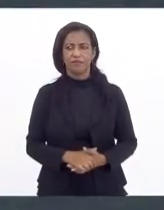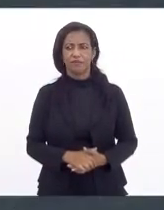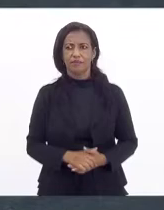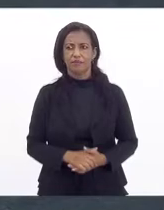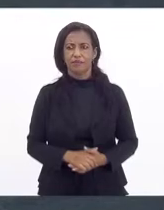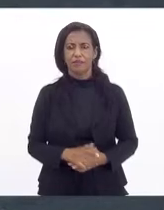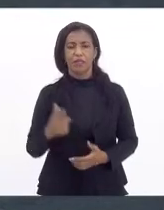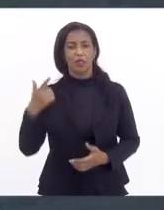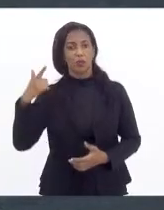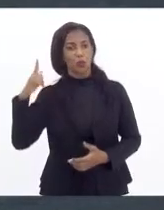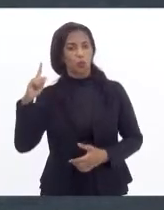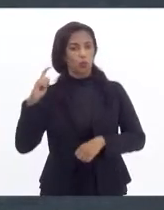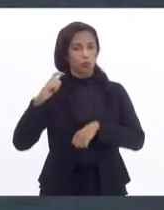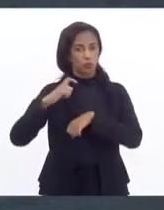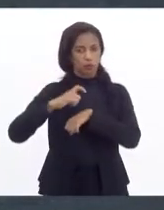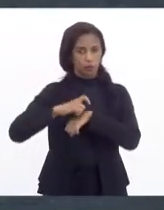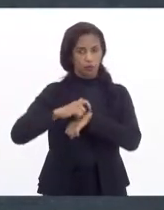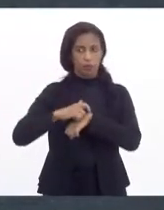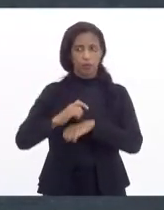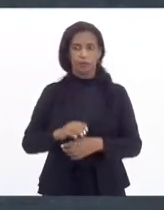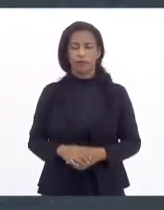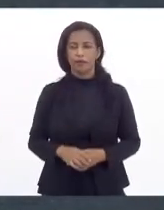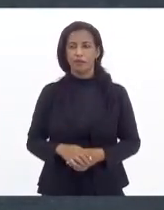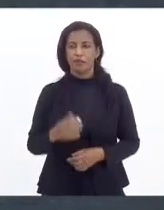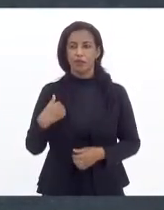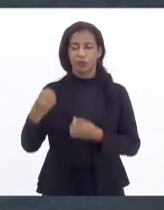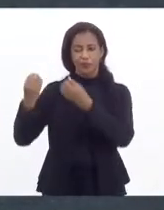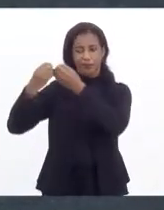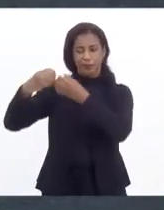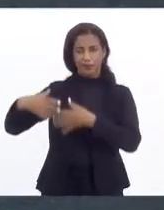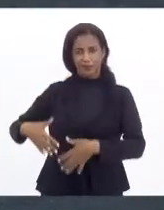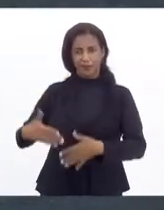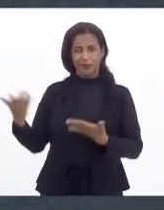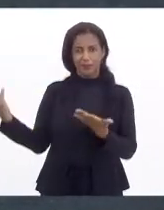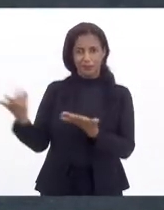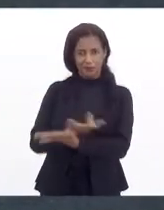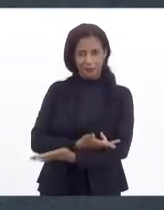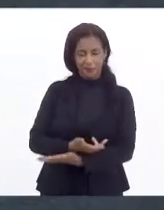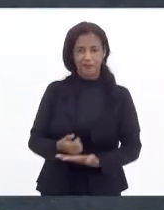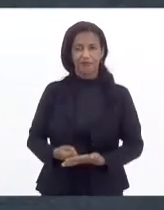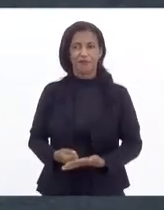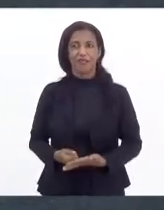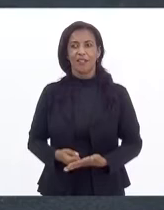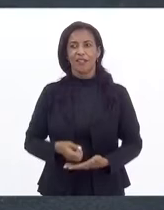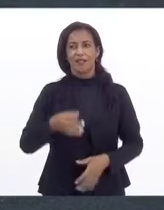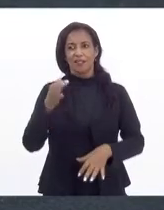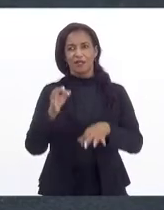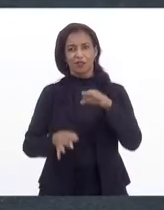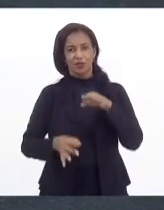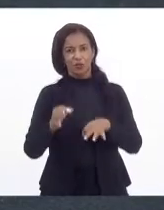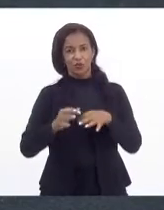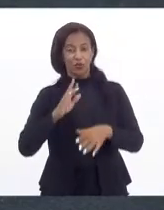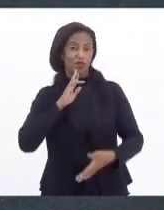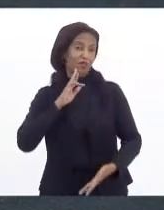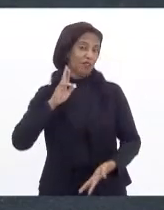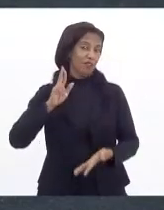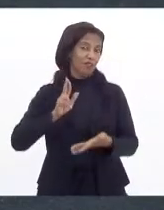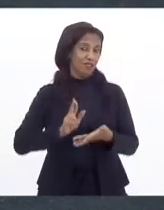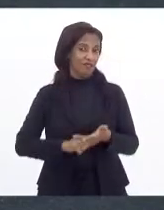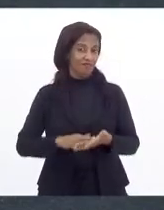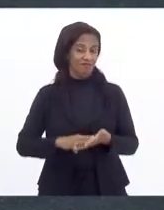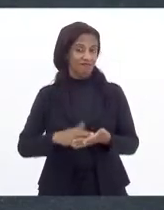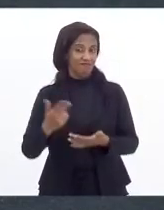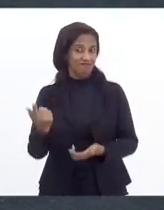em outro momento. Fui derrotado e na justiça a razão veio a